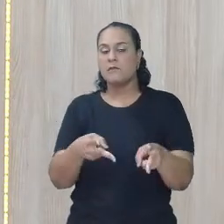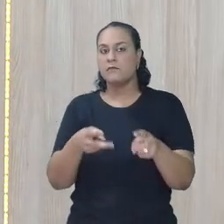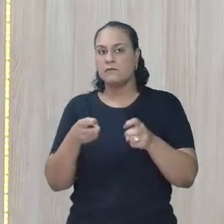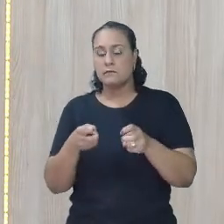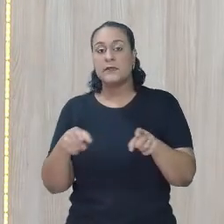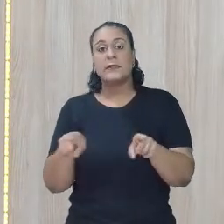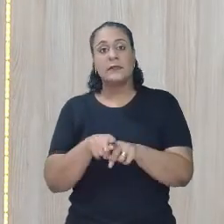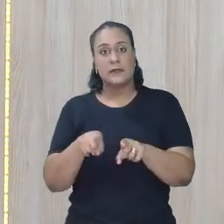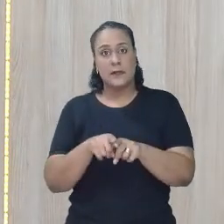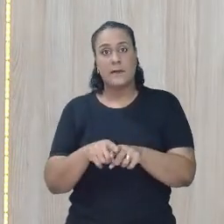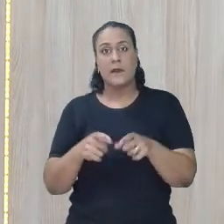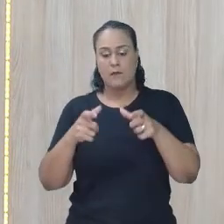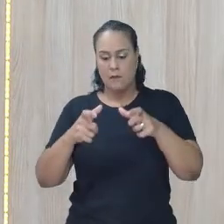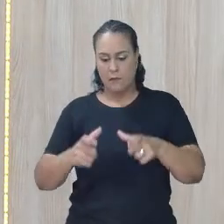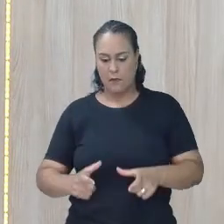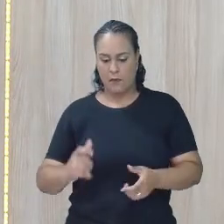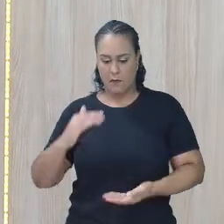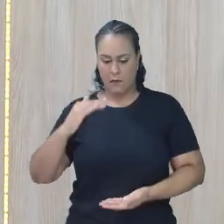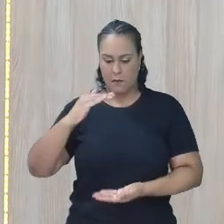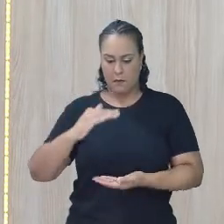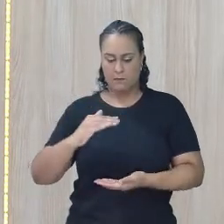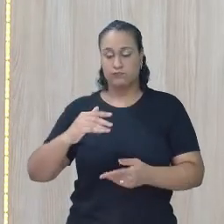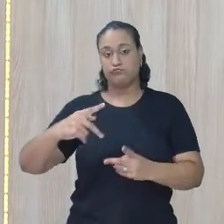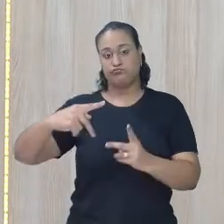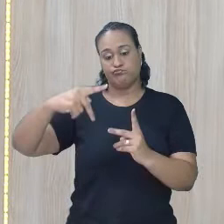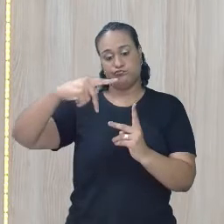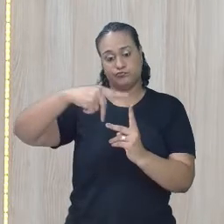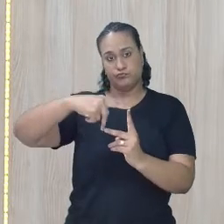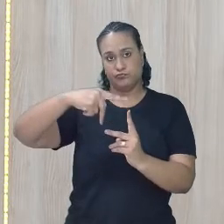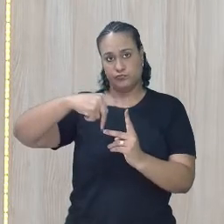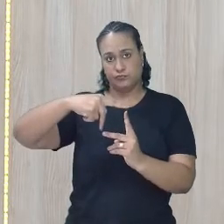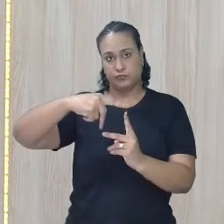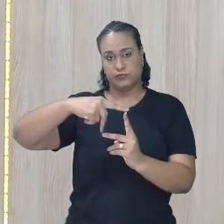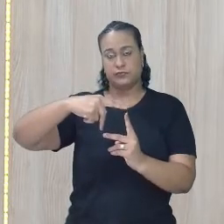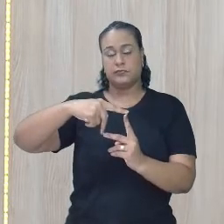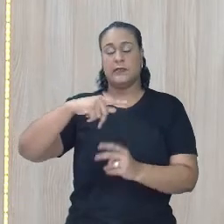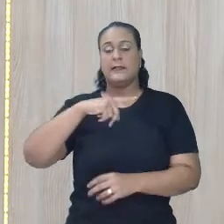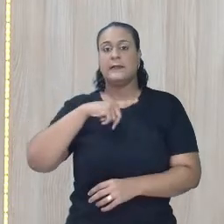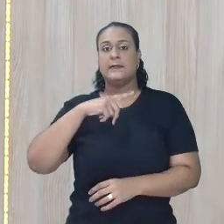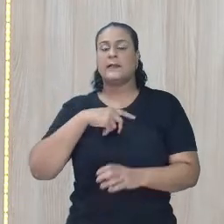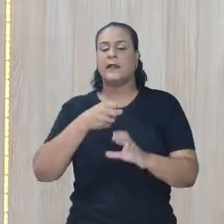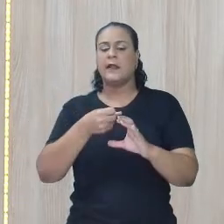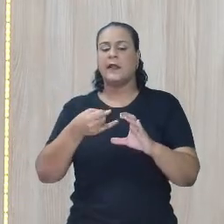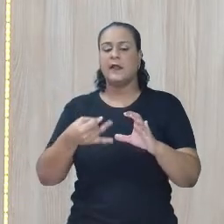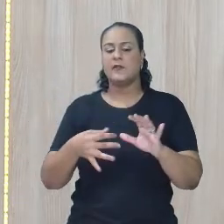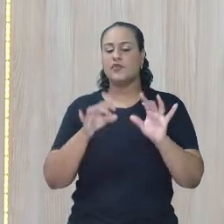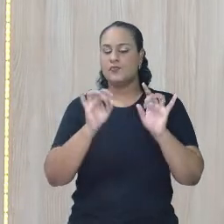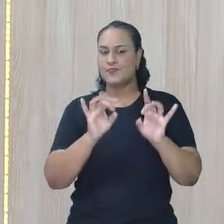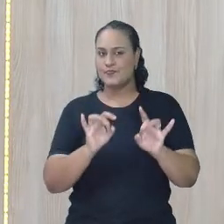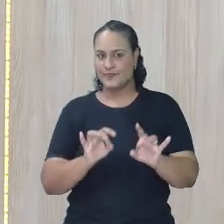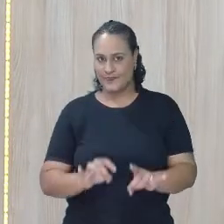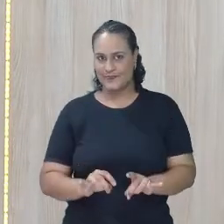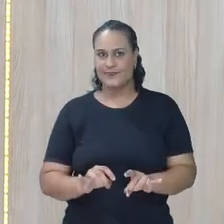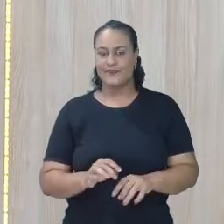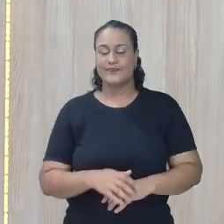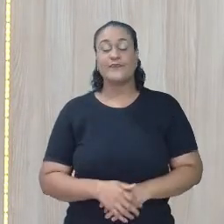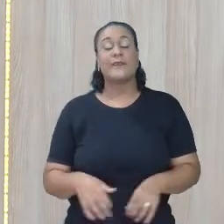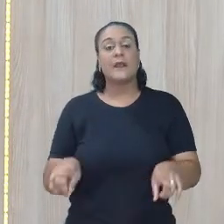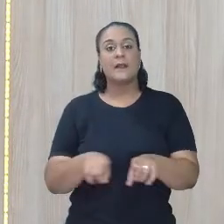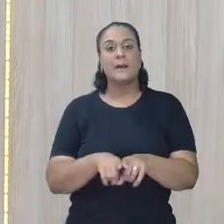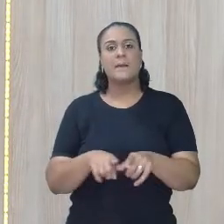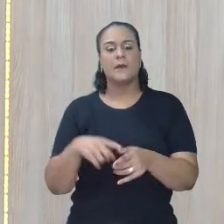cubo também, que é um tipo de bloco retangular, né? A gente pode dizer que existem características especiais para isso. A gente viu